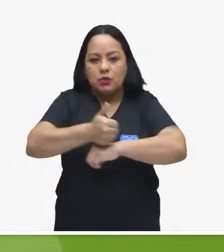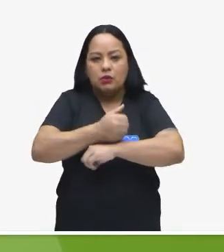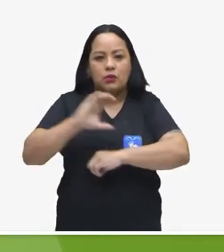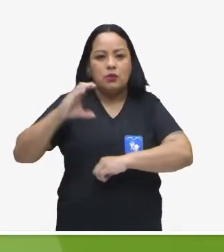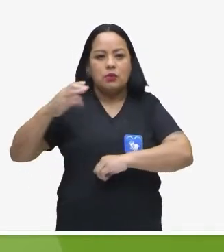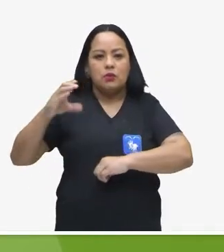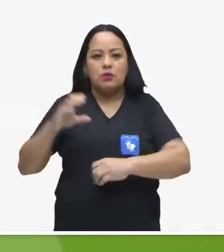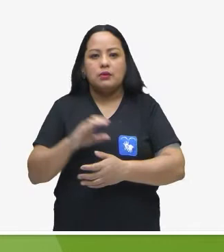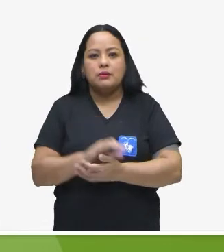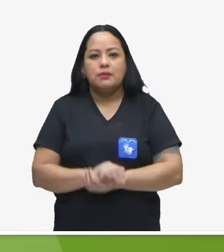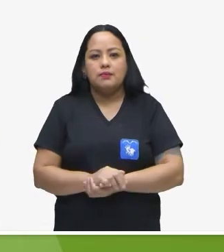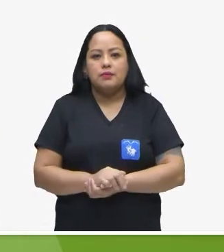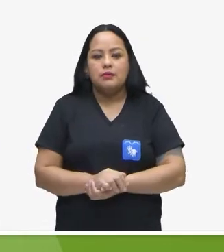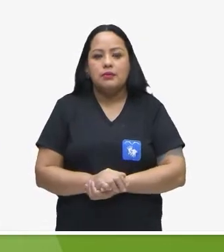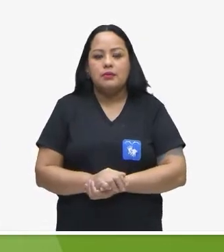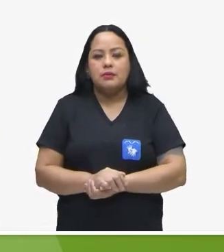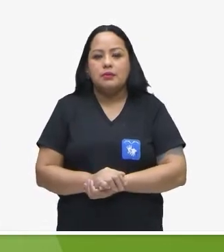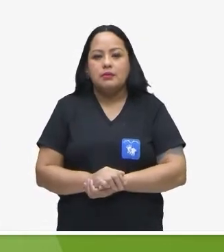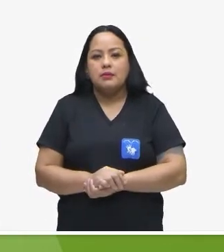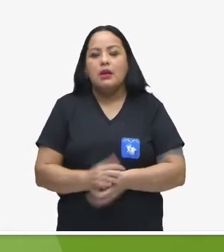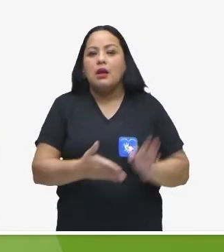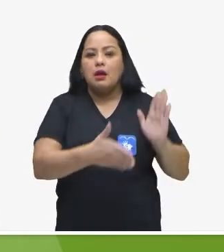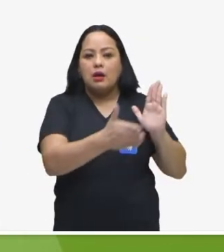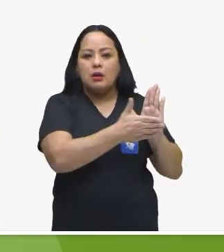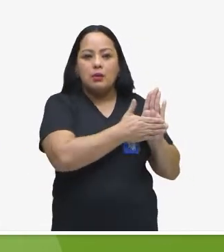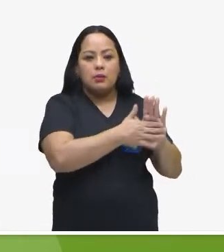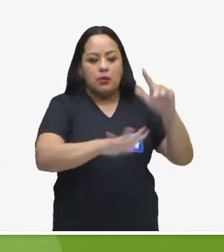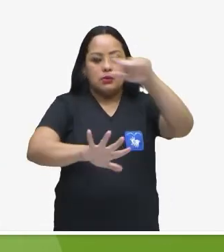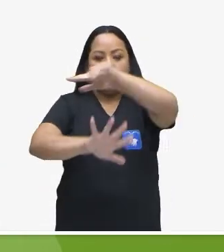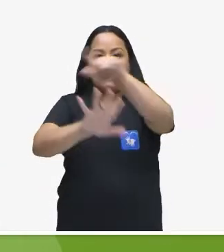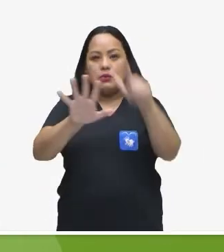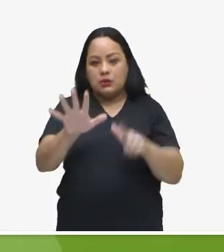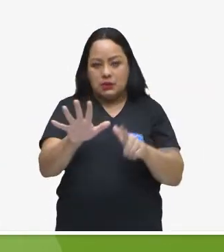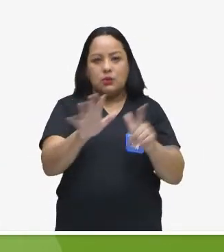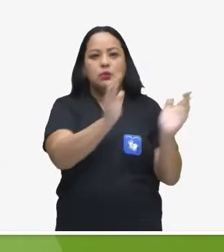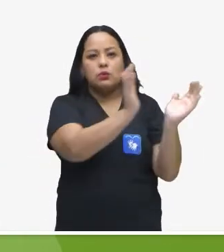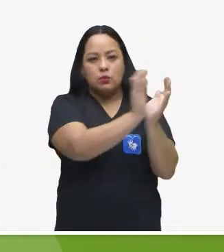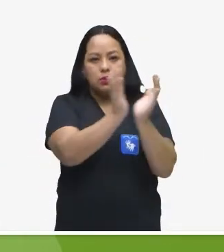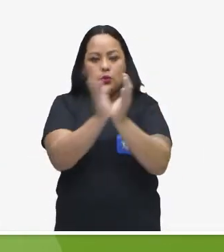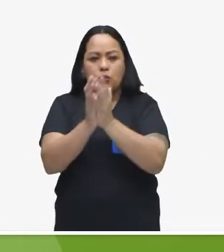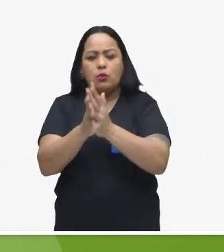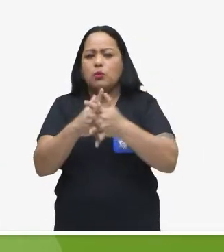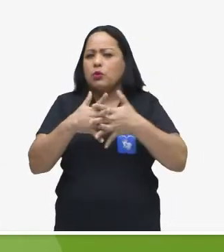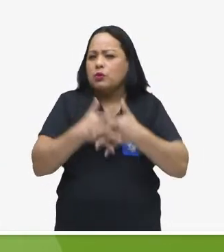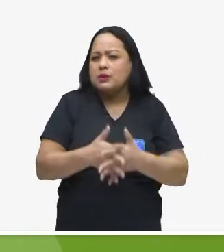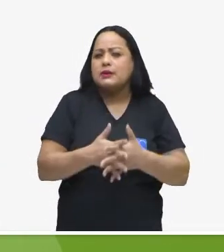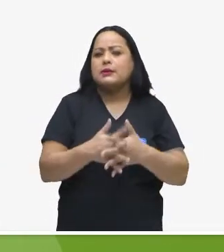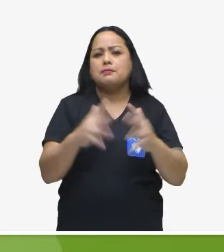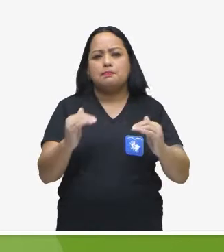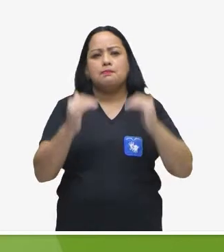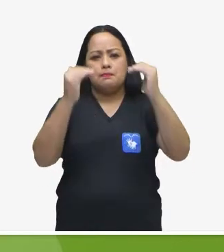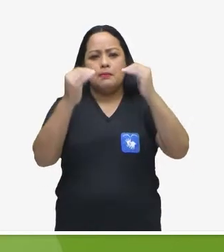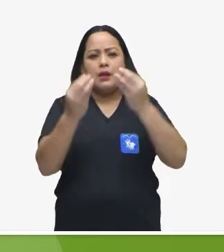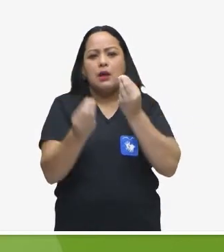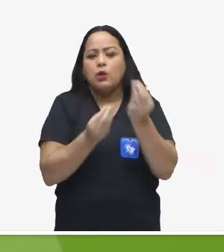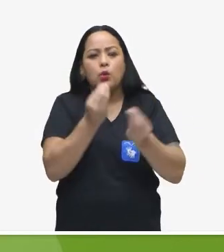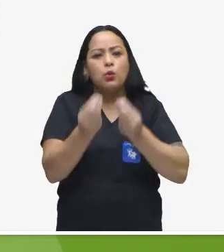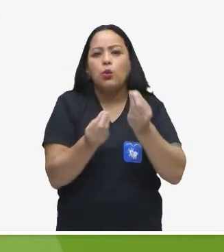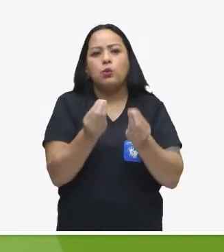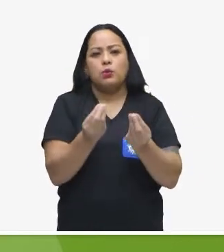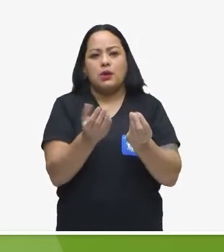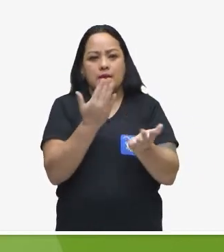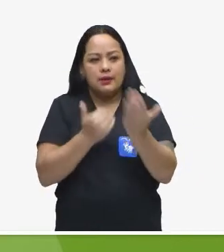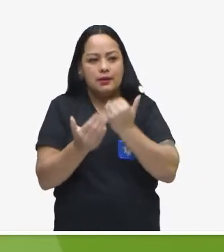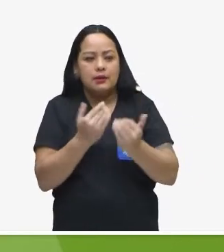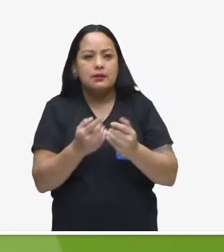Robert Whittaker, né? Ele propôs os 5 reinos, com graus de complexidade e meios de nutrição. Então,